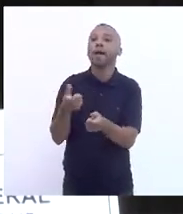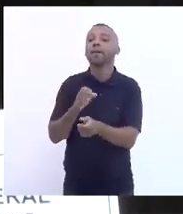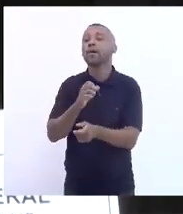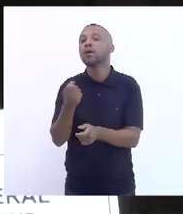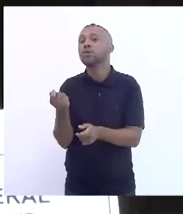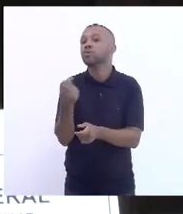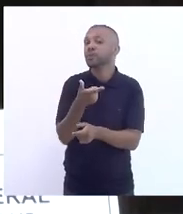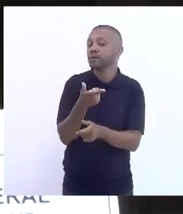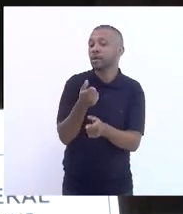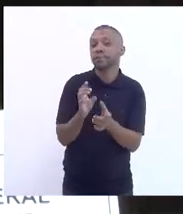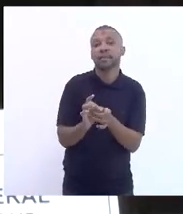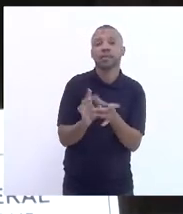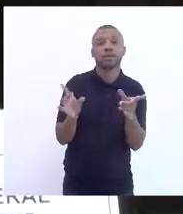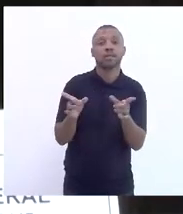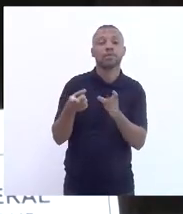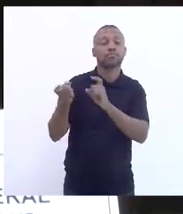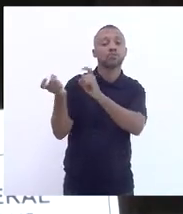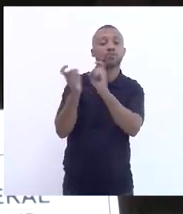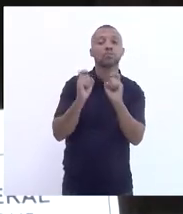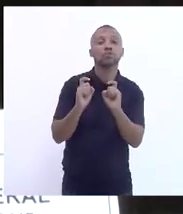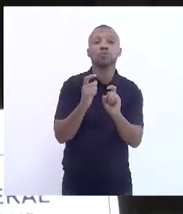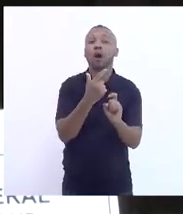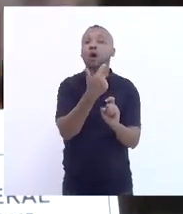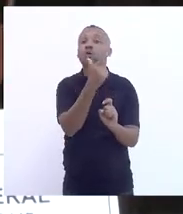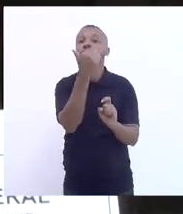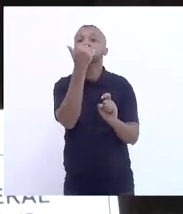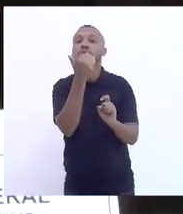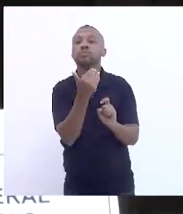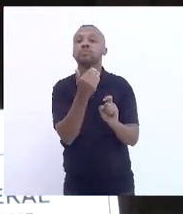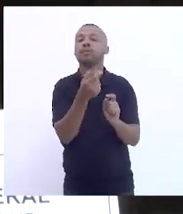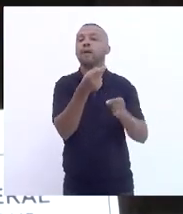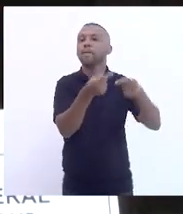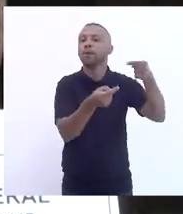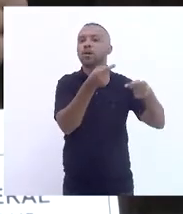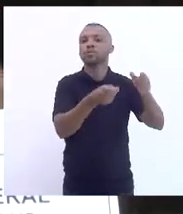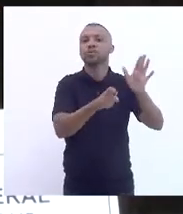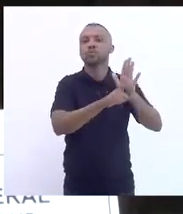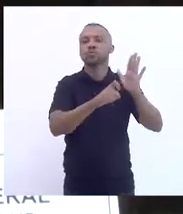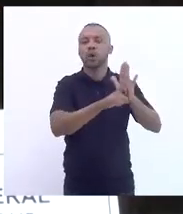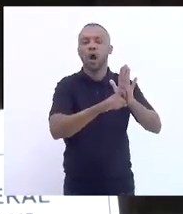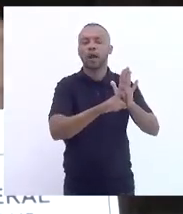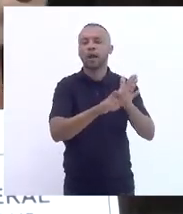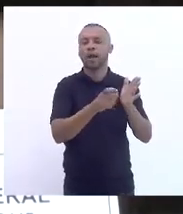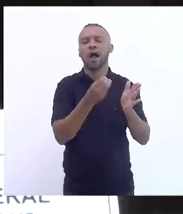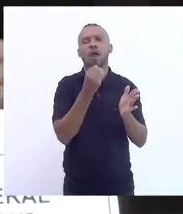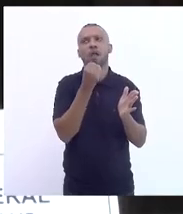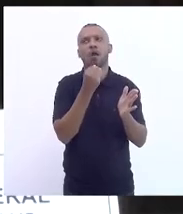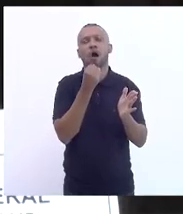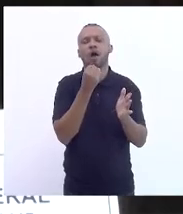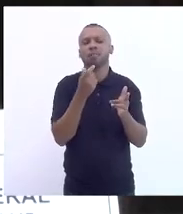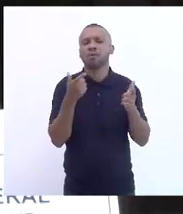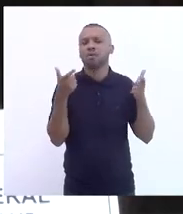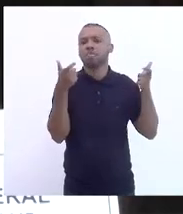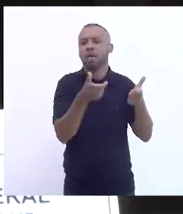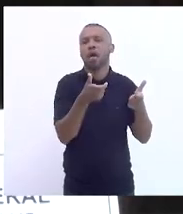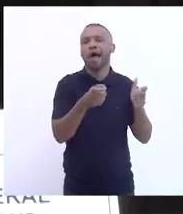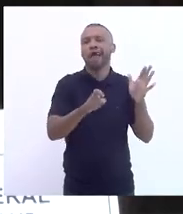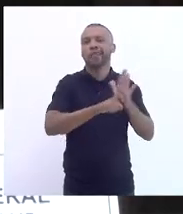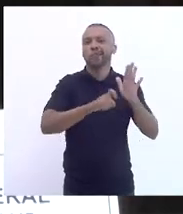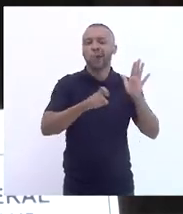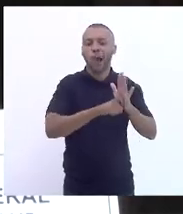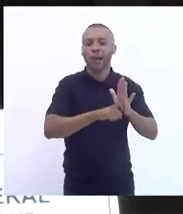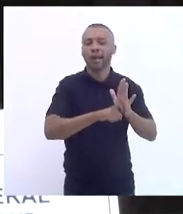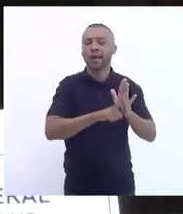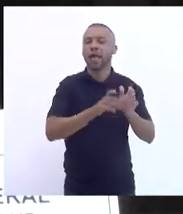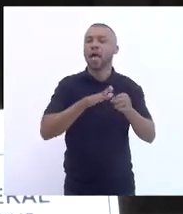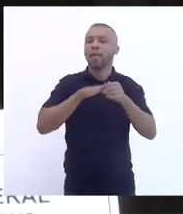liberá-las porque nós estamos discutindo uma outra política de drogas a lógica assassina da suposta guerra às drogas é a guerra o